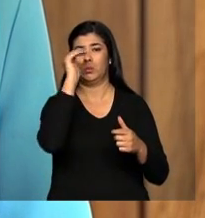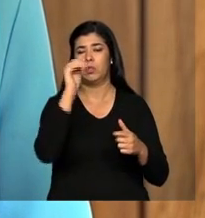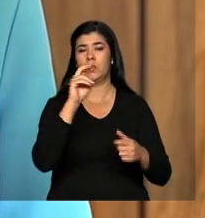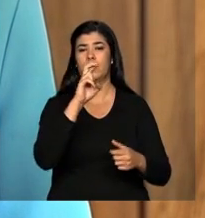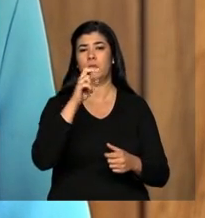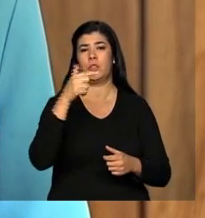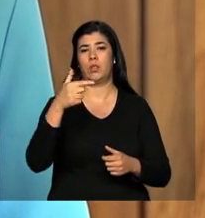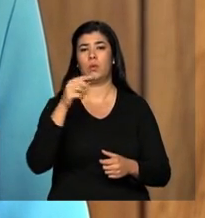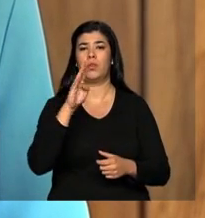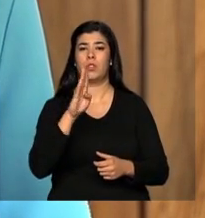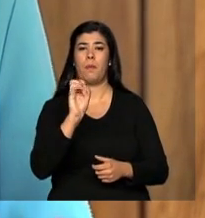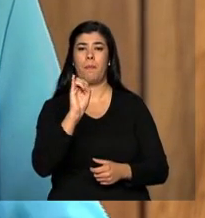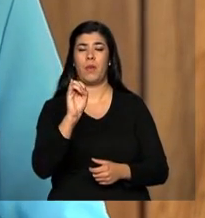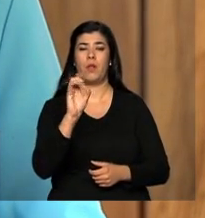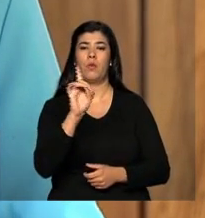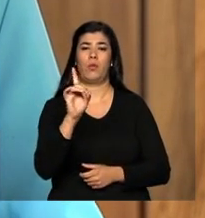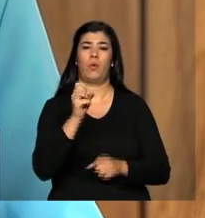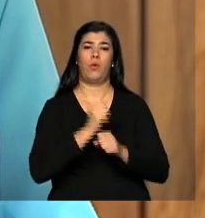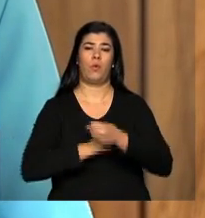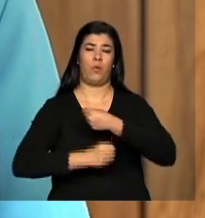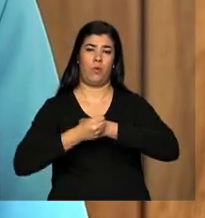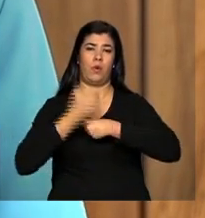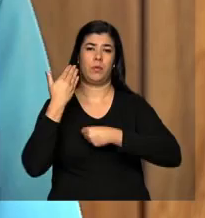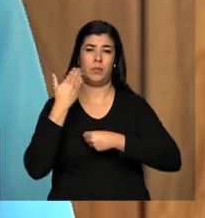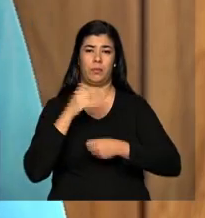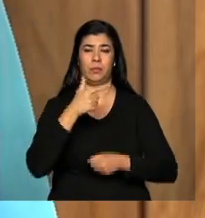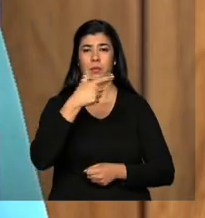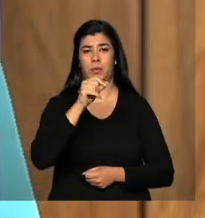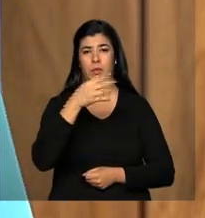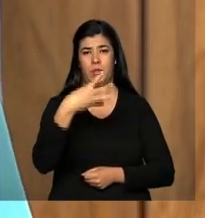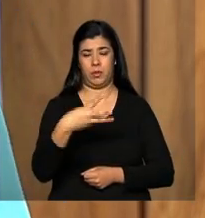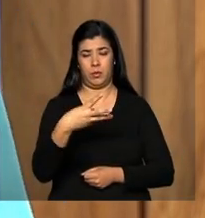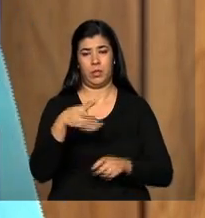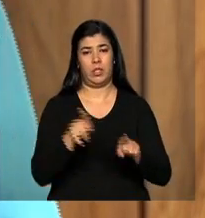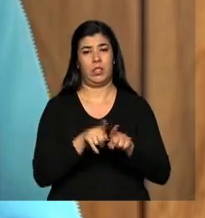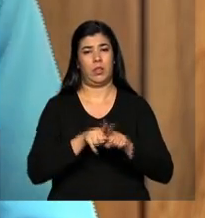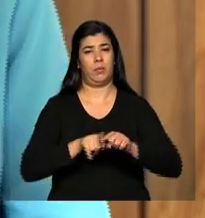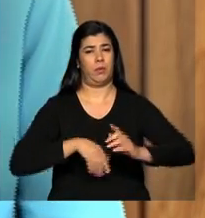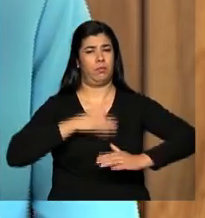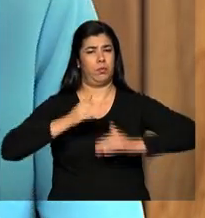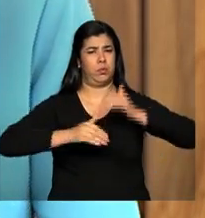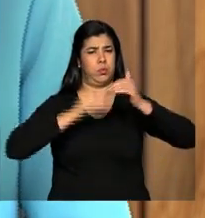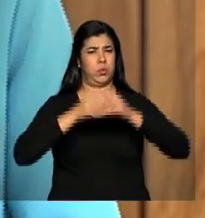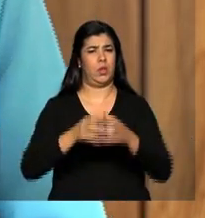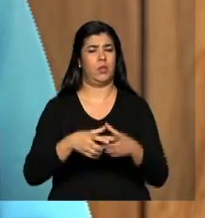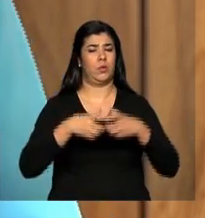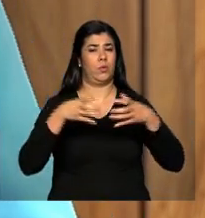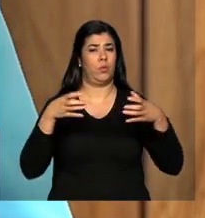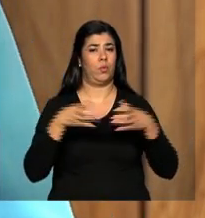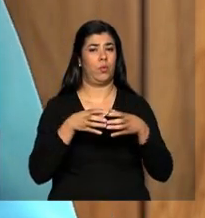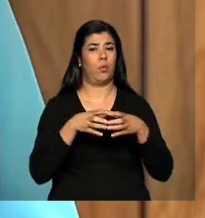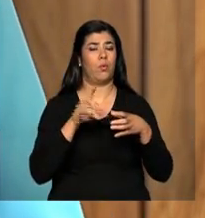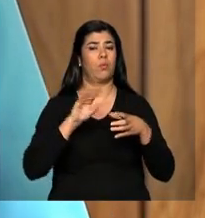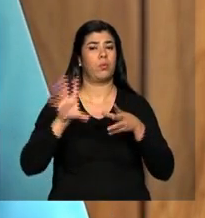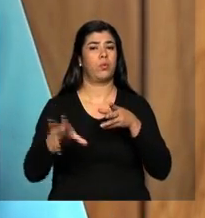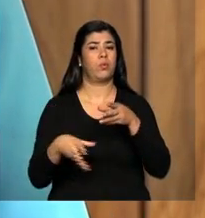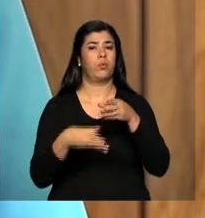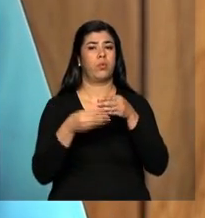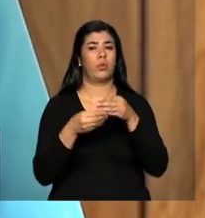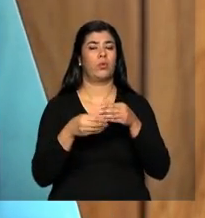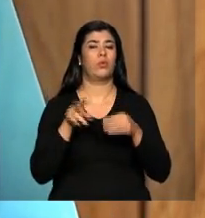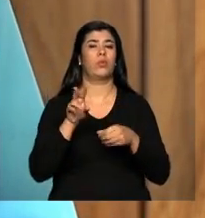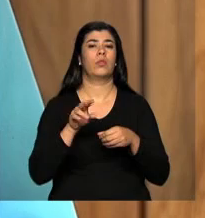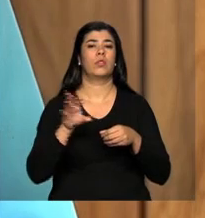em 2014. Avançamos também na expansão do grupo, com a incorporação da